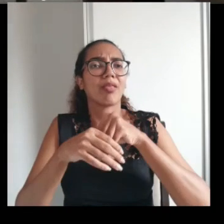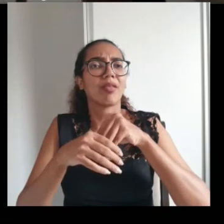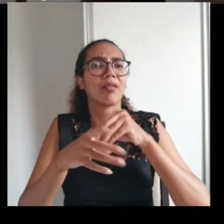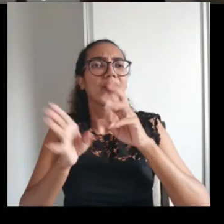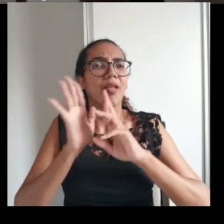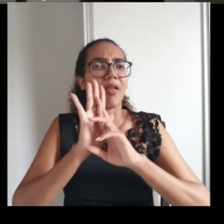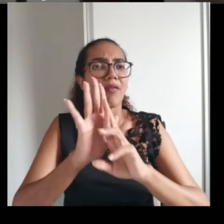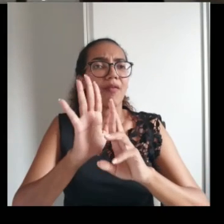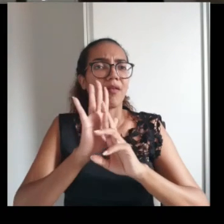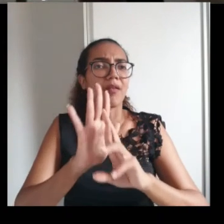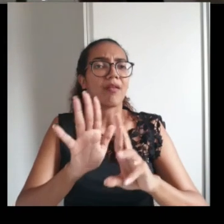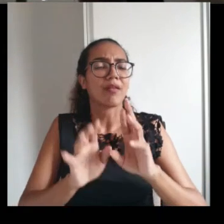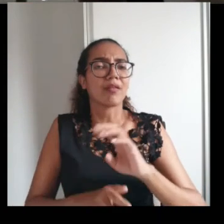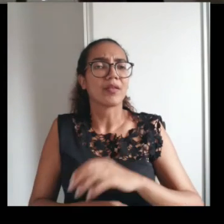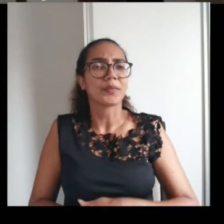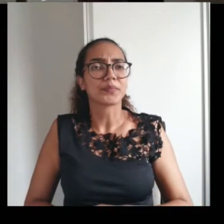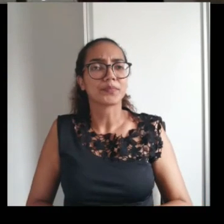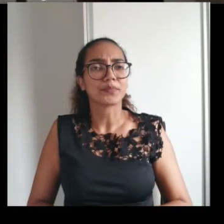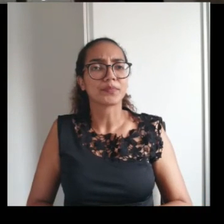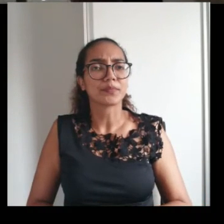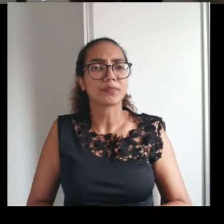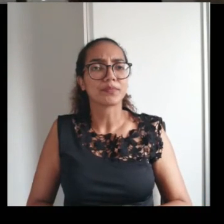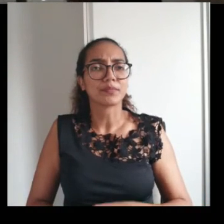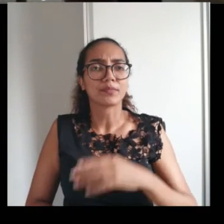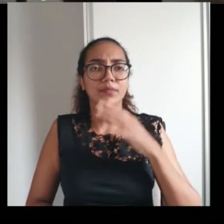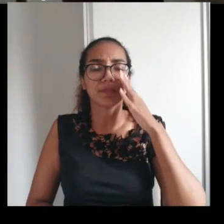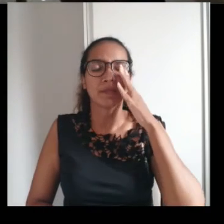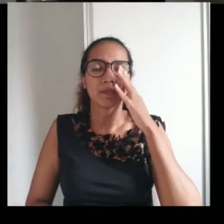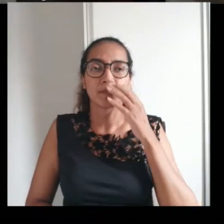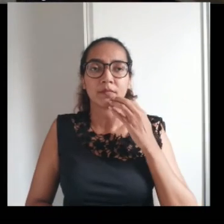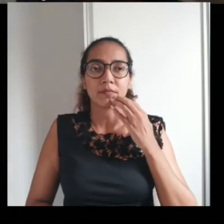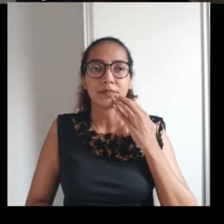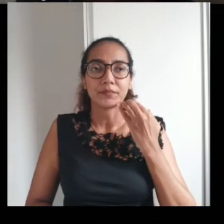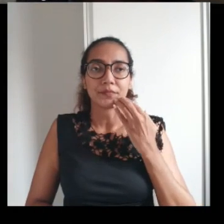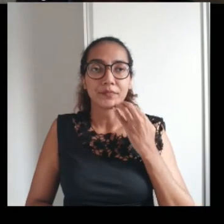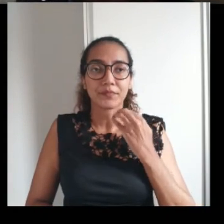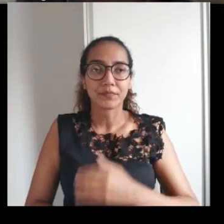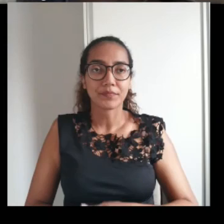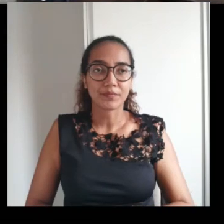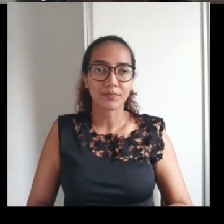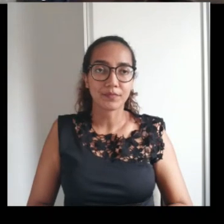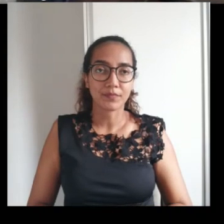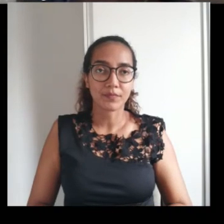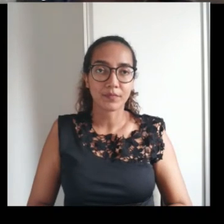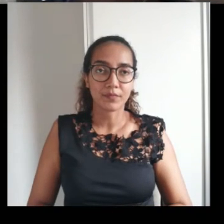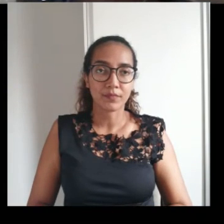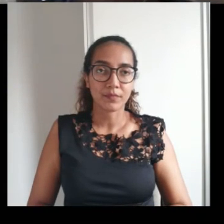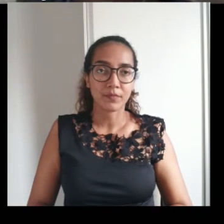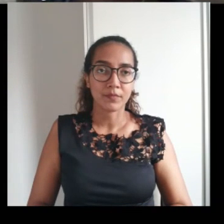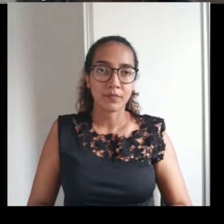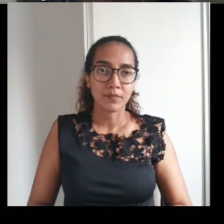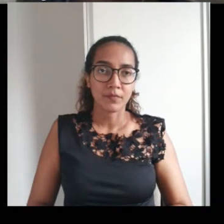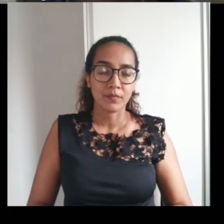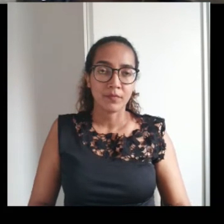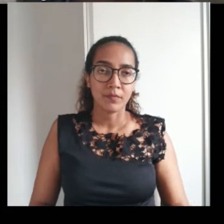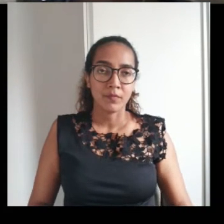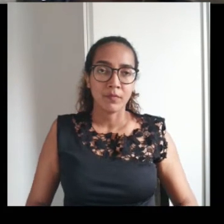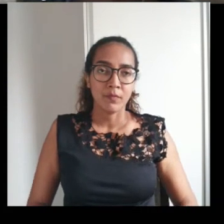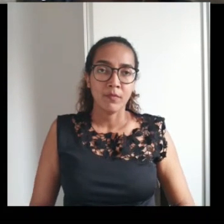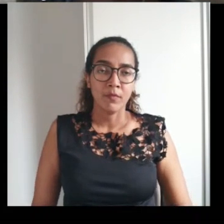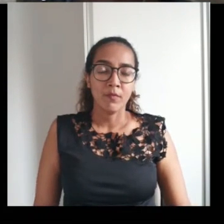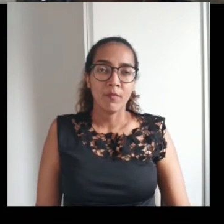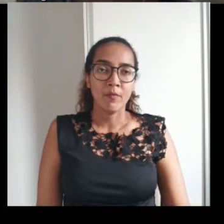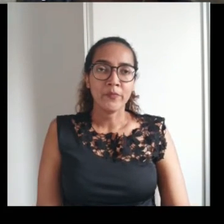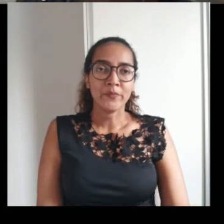aos repositórios e enfim, tá? E minhas telas, né, que eu vou implementar,